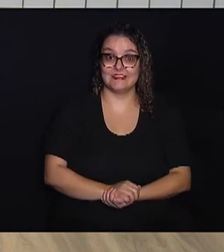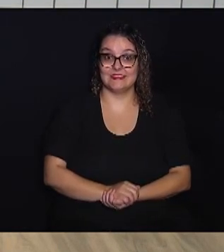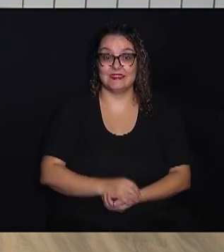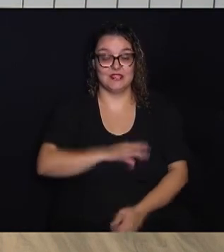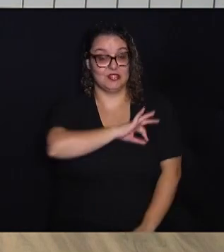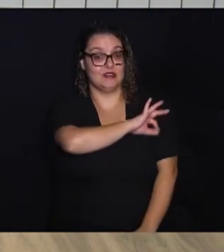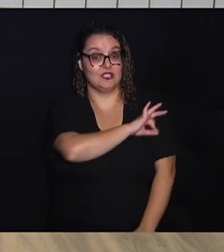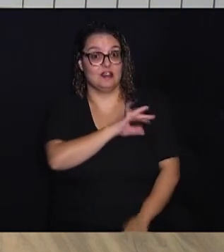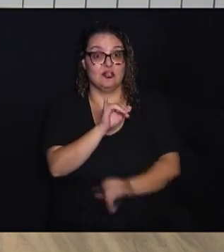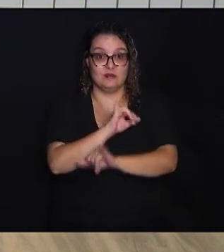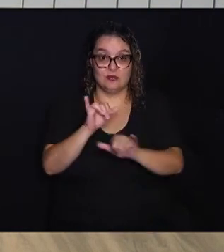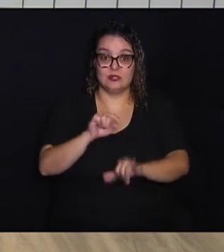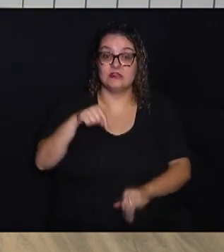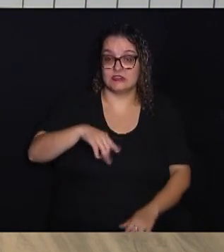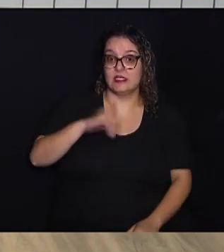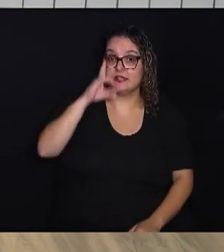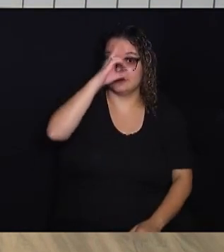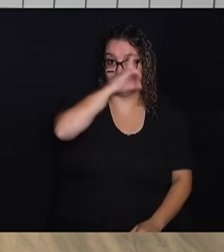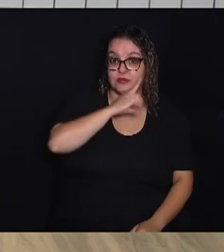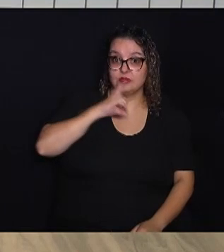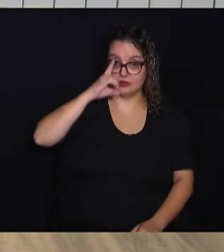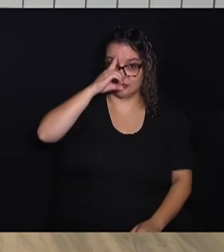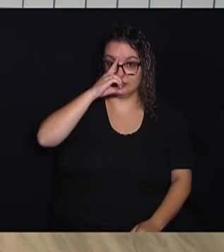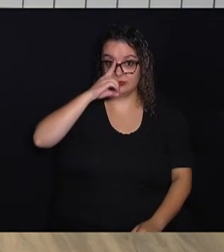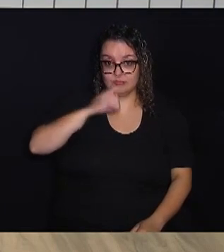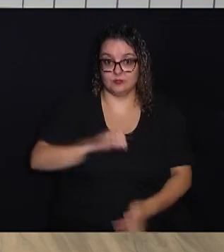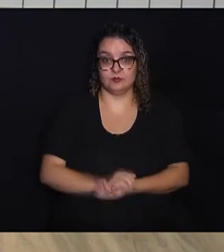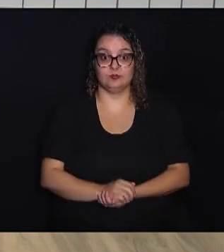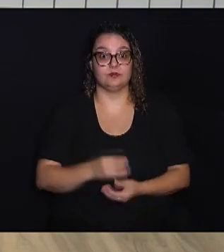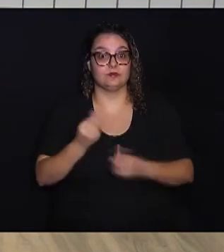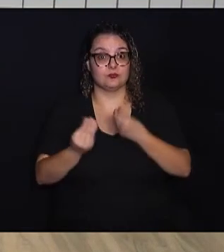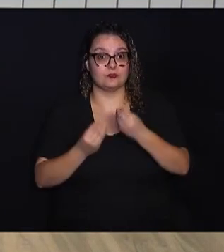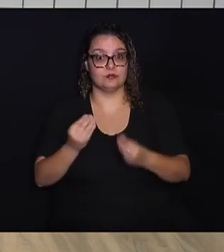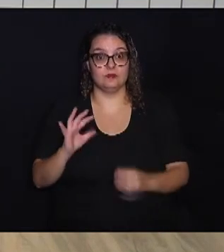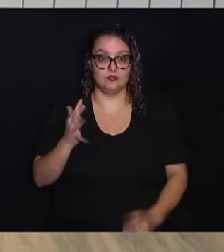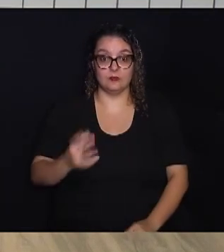prefeitura divulgou neste domingo como estão aí os